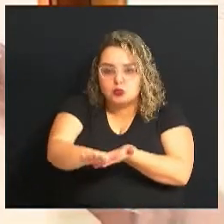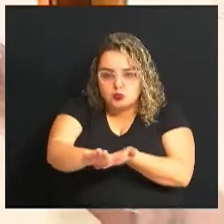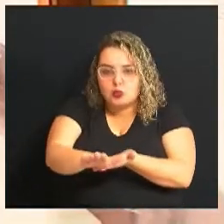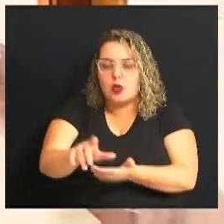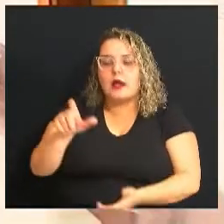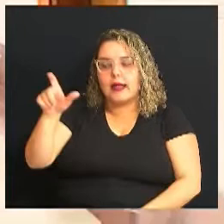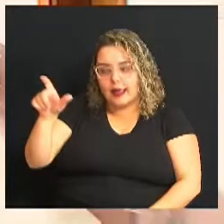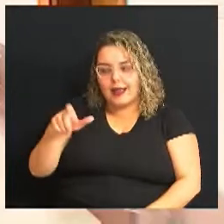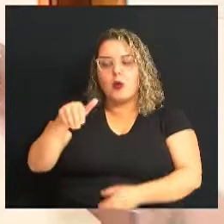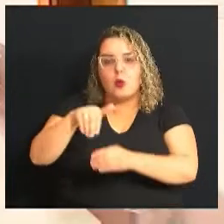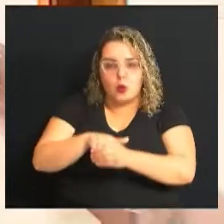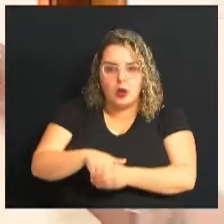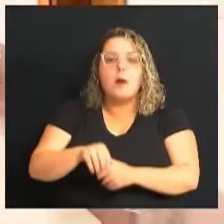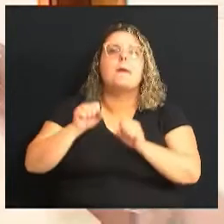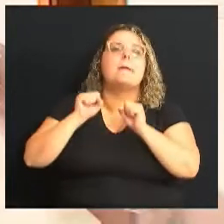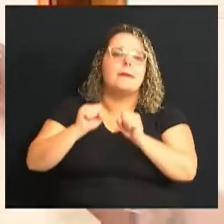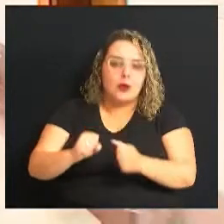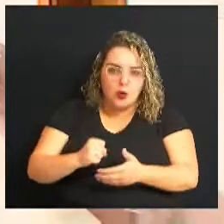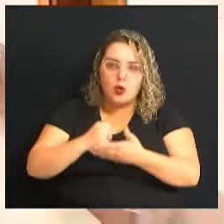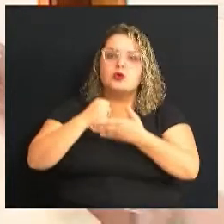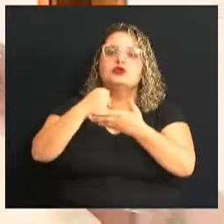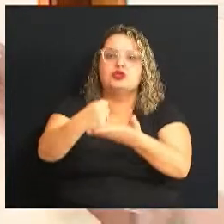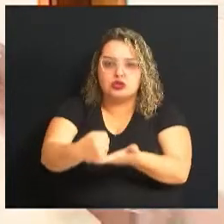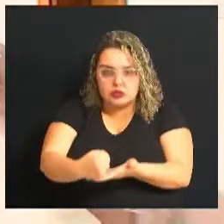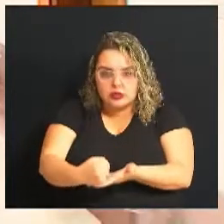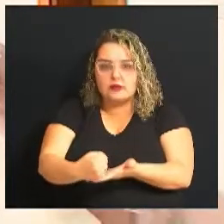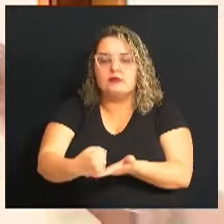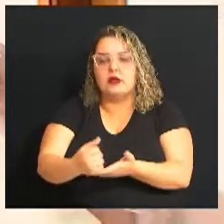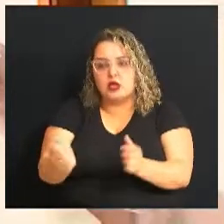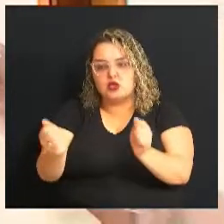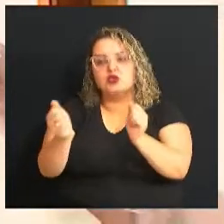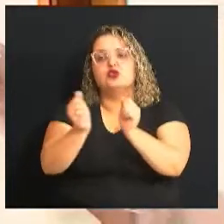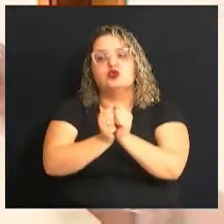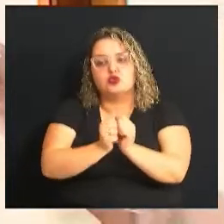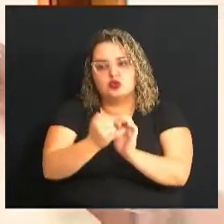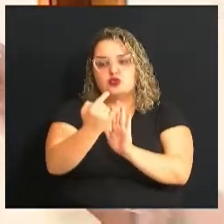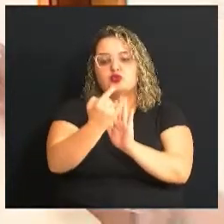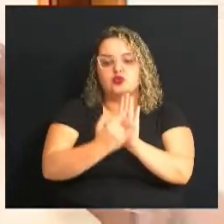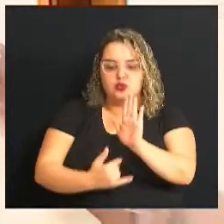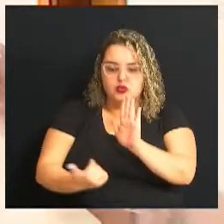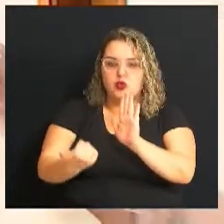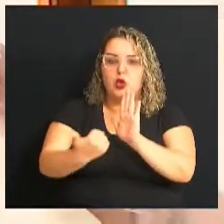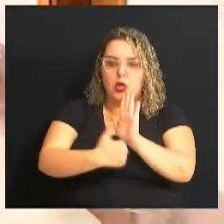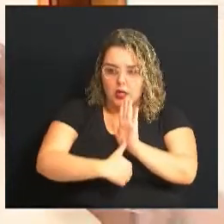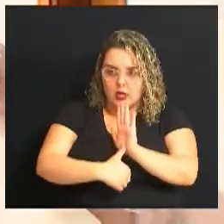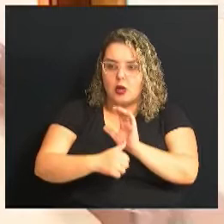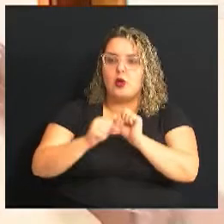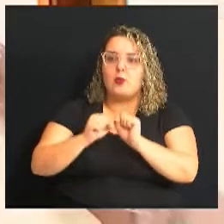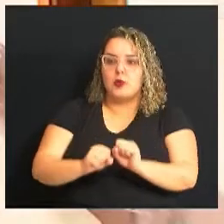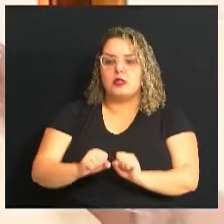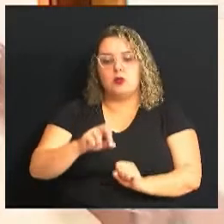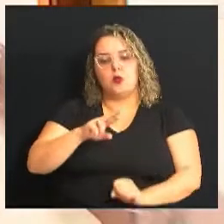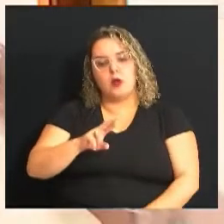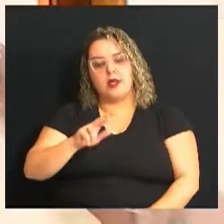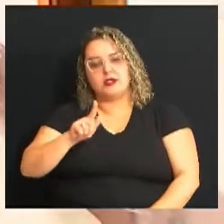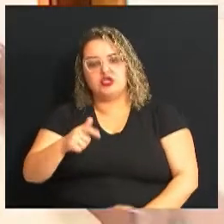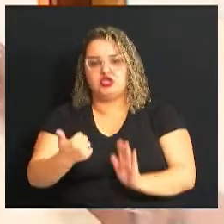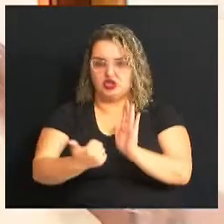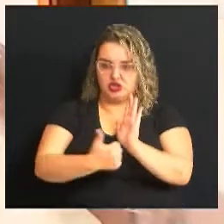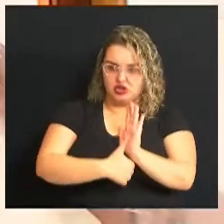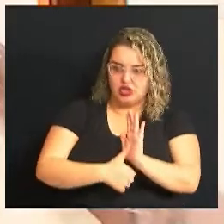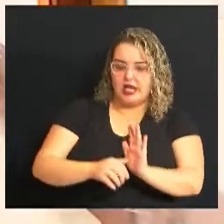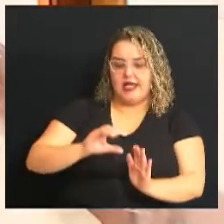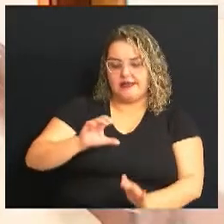a opção de levar o título de eleitor impresso acompanhado de um documento de identidade, que pode ser o RG, a Carteira Nacional